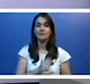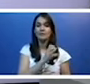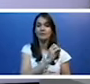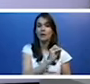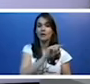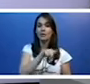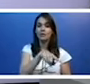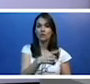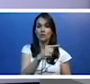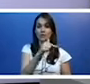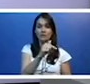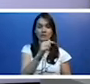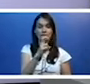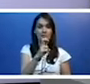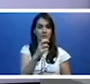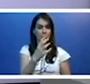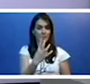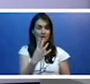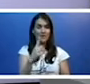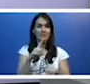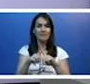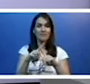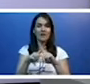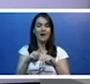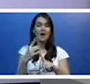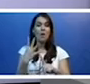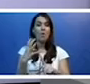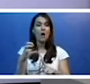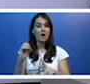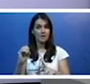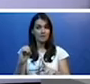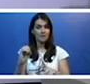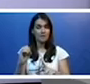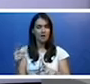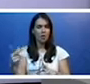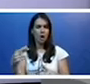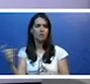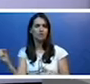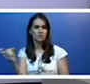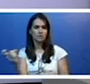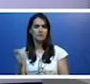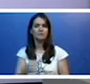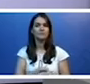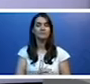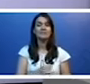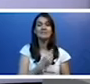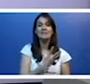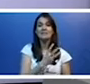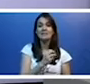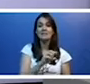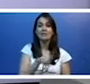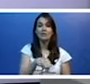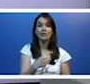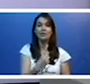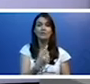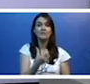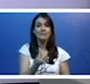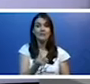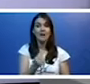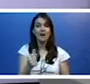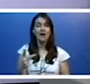então 0754 x40 que vai dar 30,16